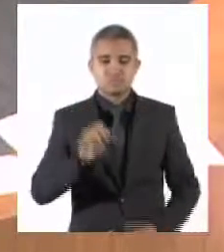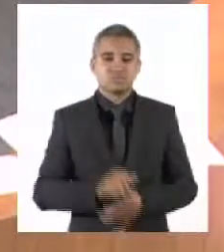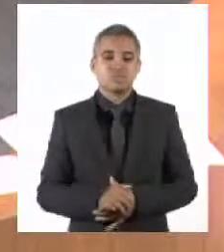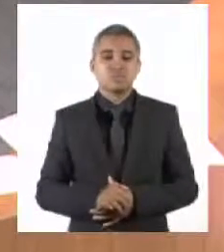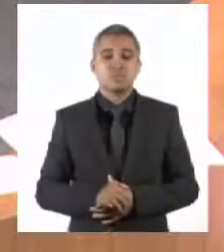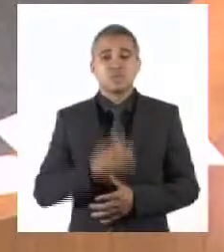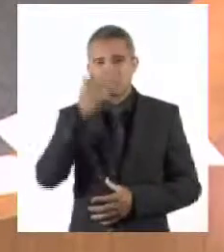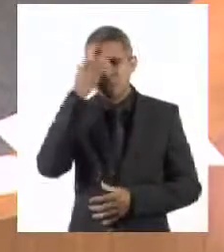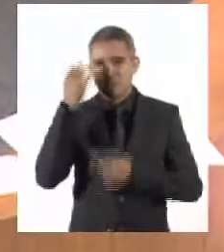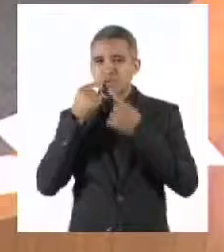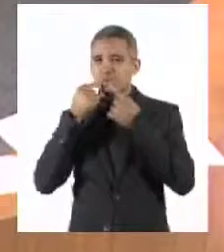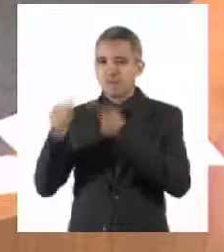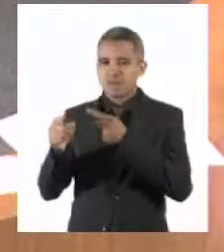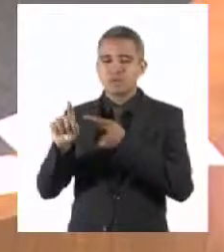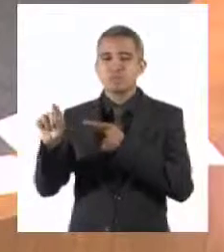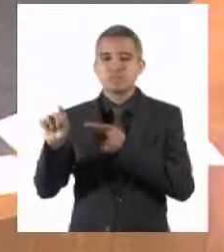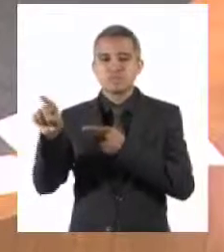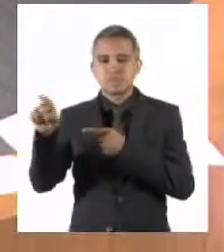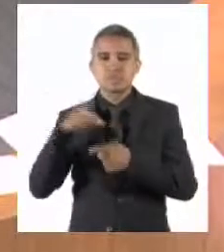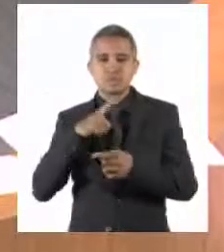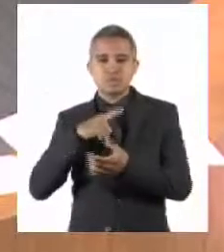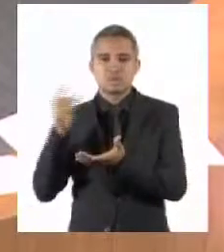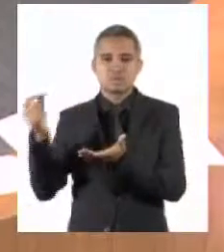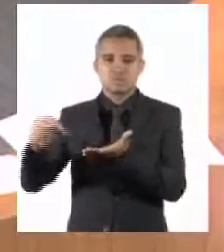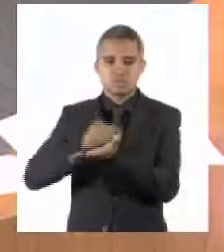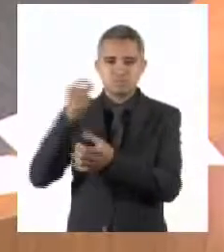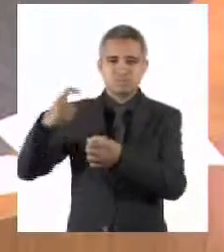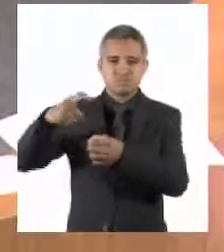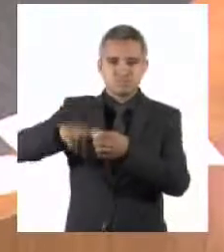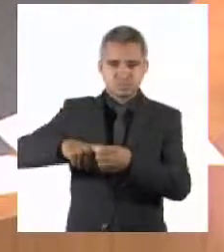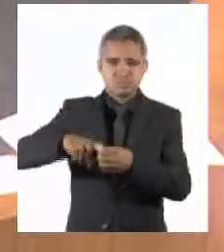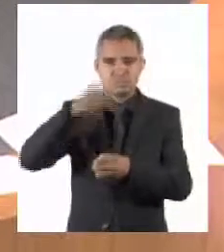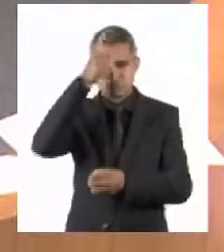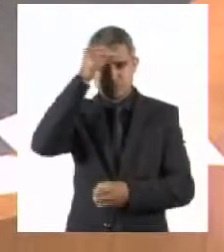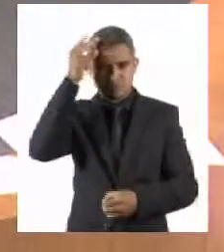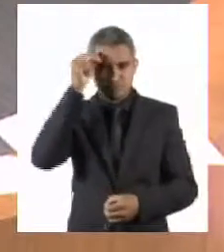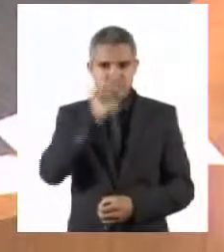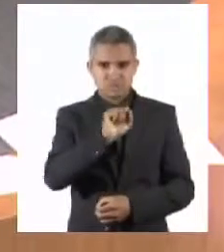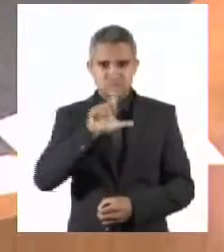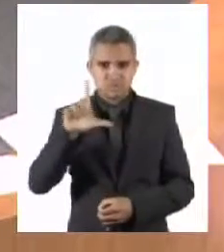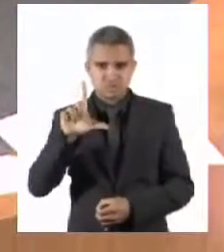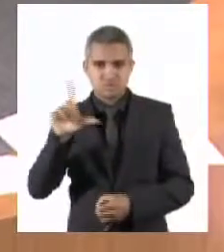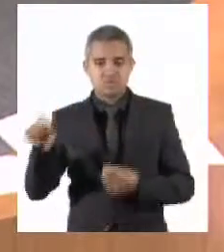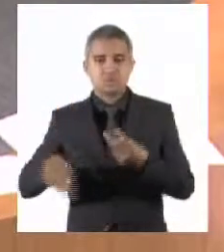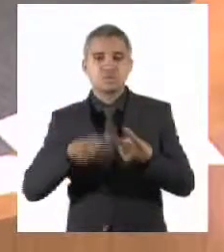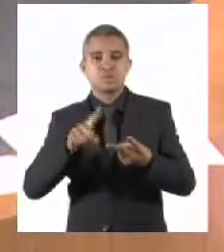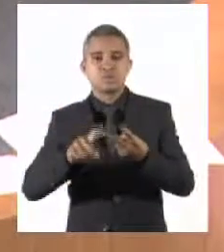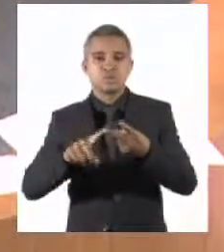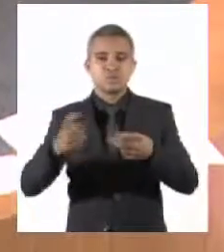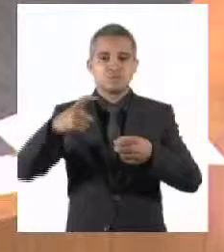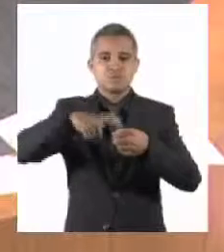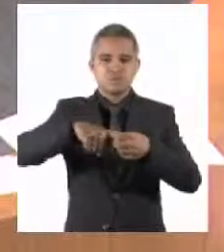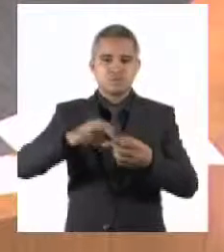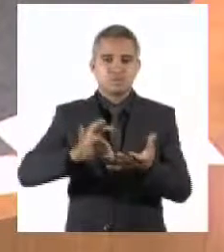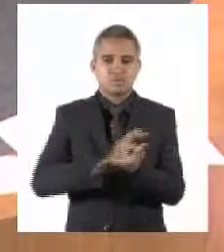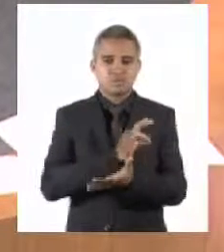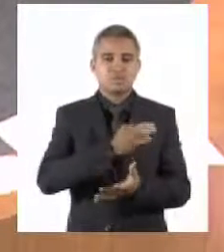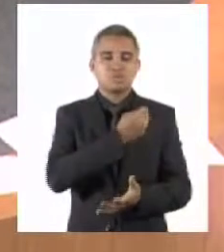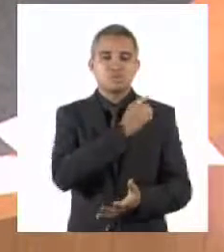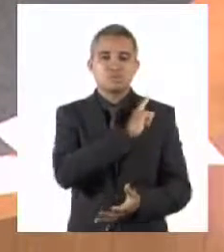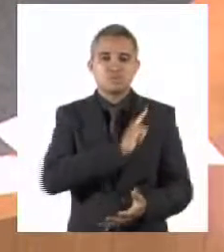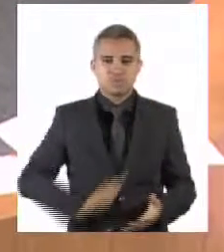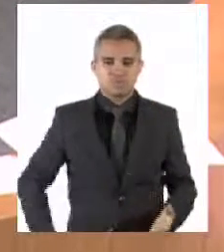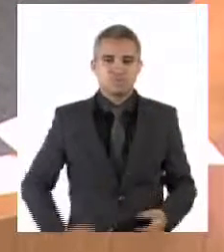atualmente contratos tanto com a Prefeitura de São Luís para fornecer asfalto, quanto para o governo do